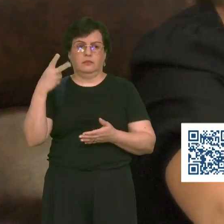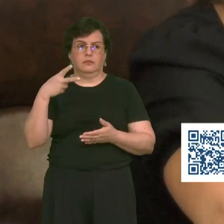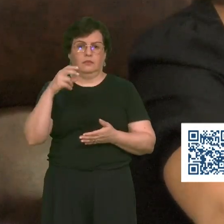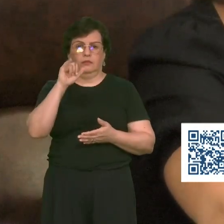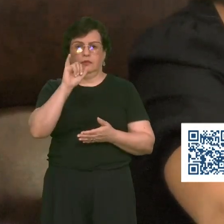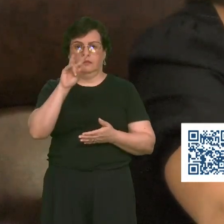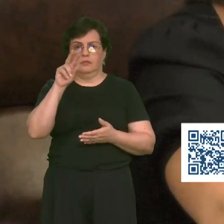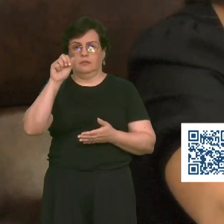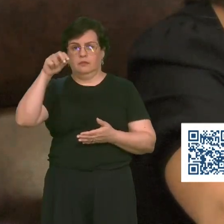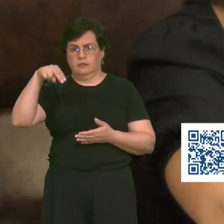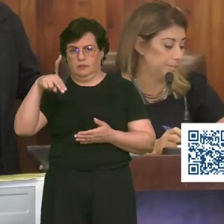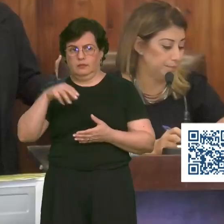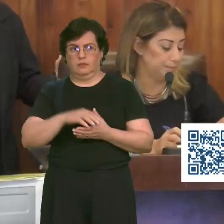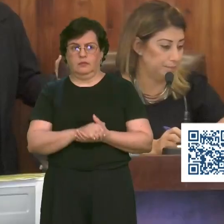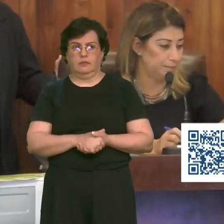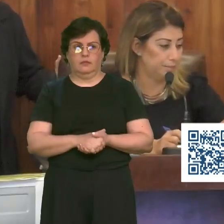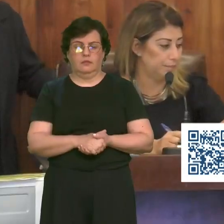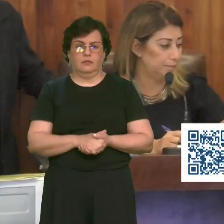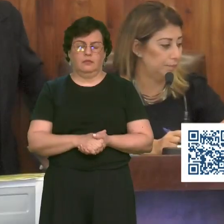Ivan negão